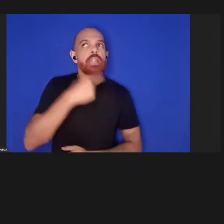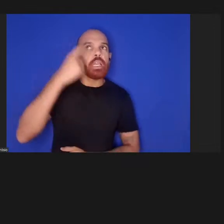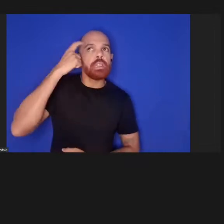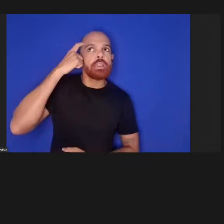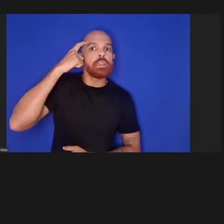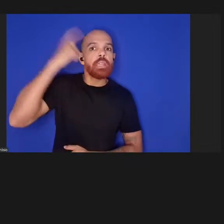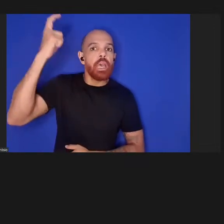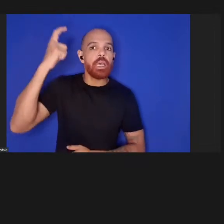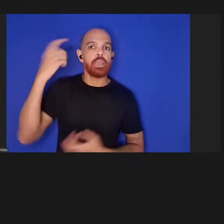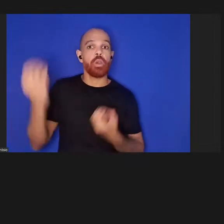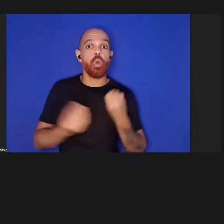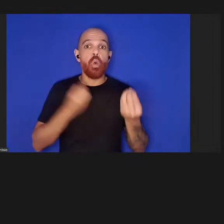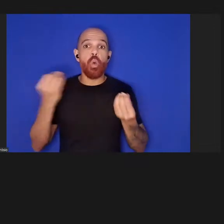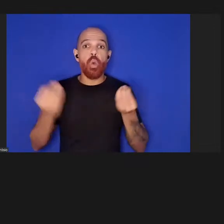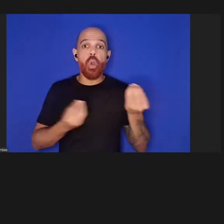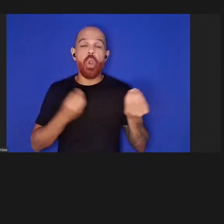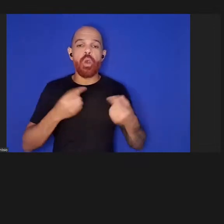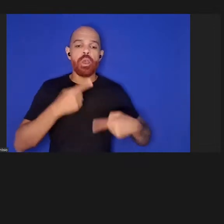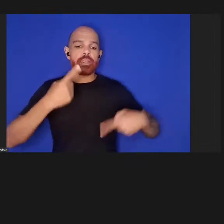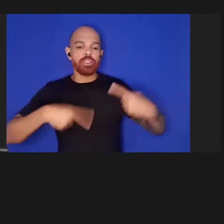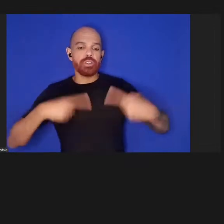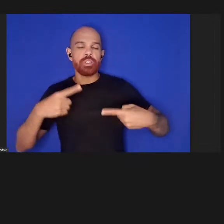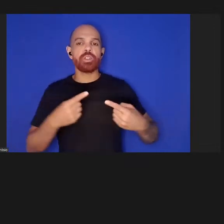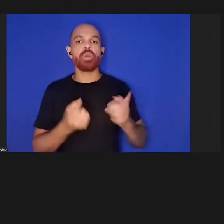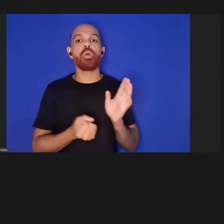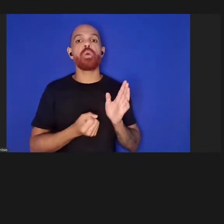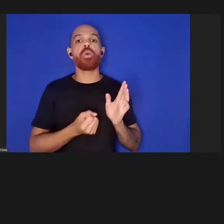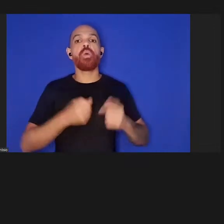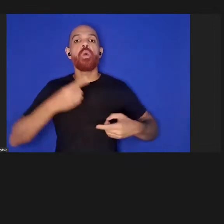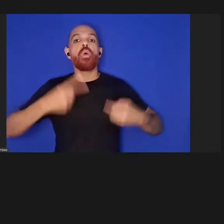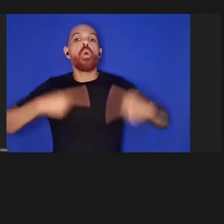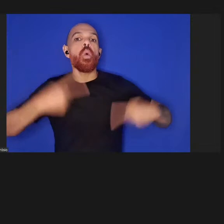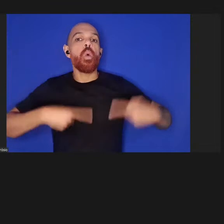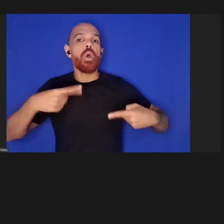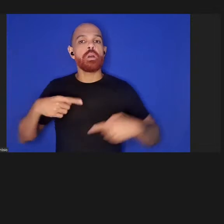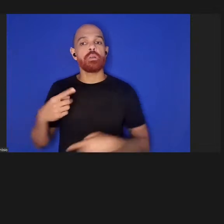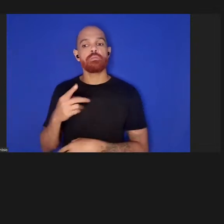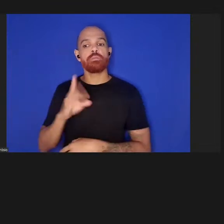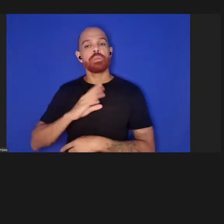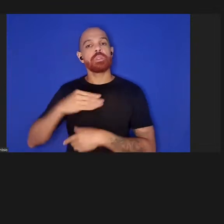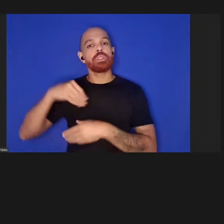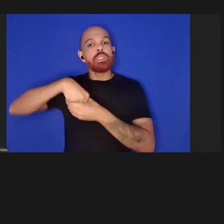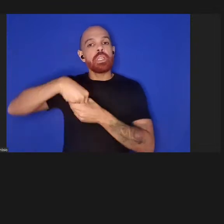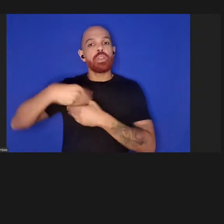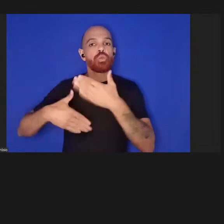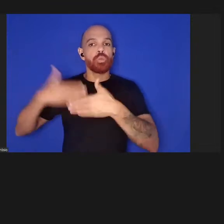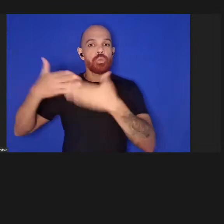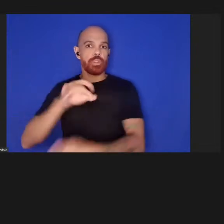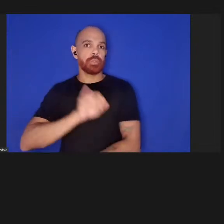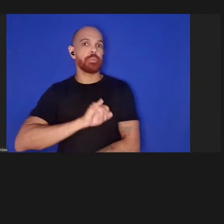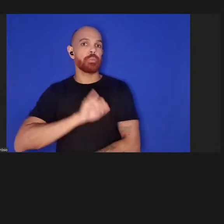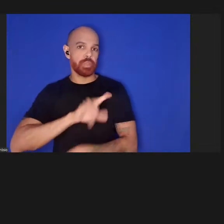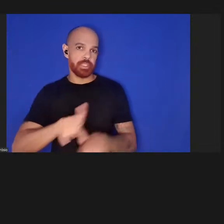como a discussão de quanta discussão houve dentro desse processo e isso é muito importante também